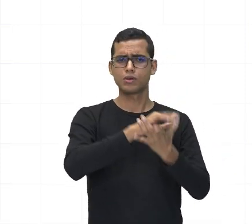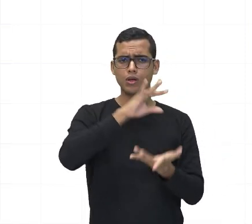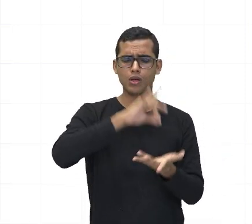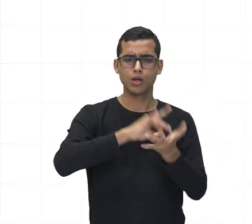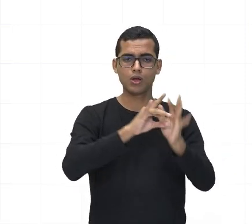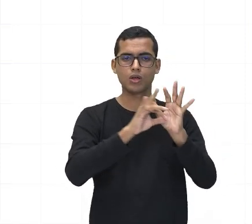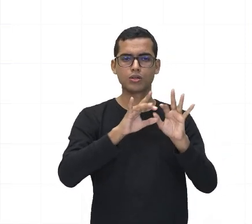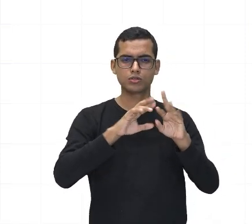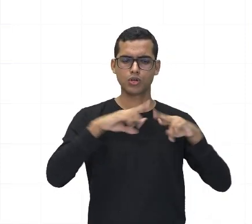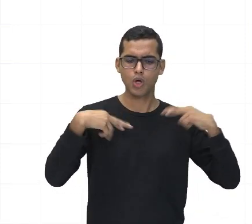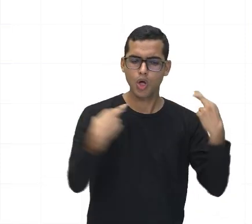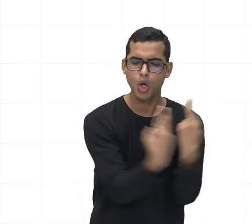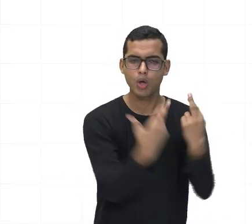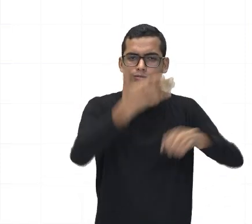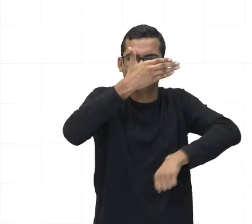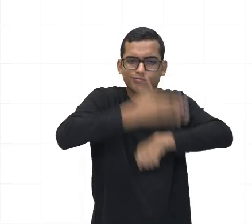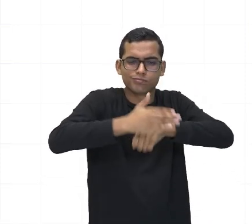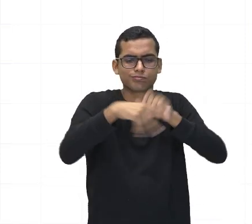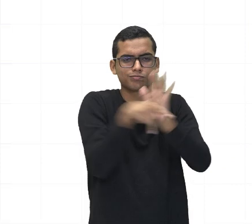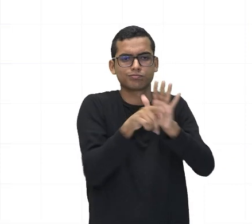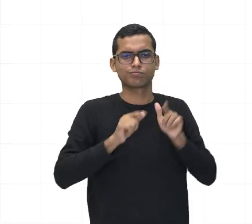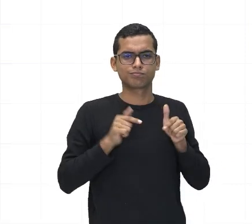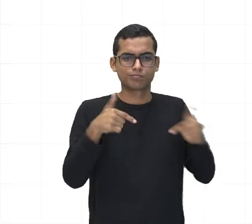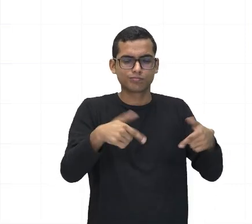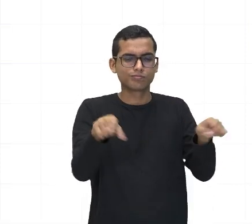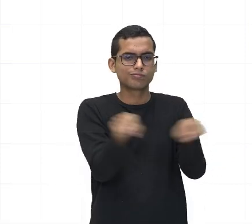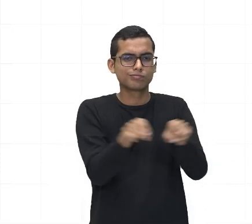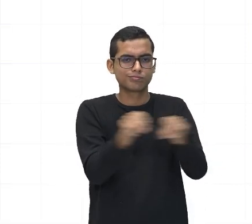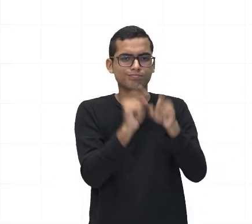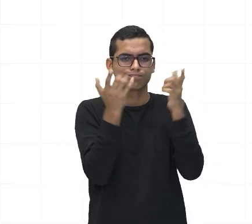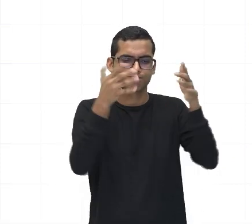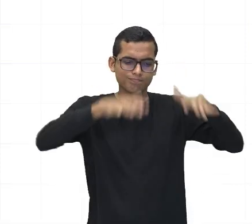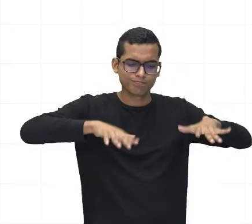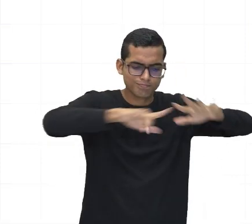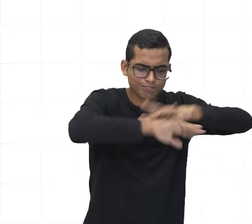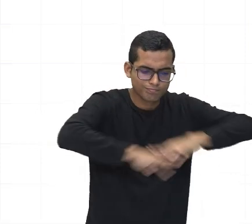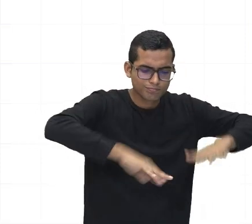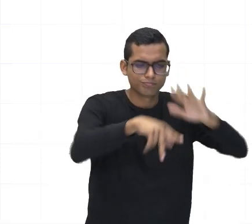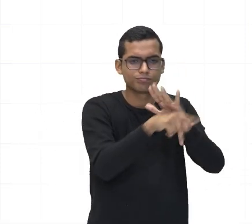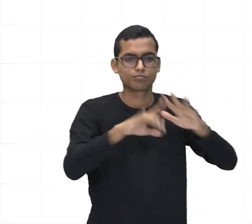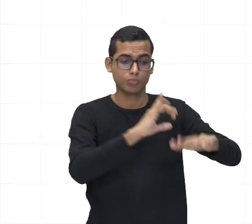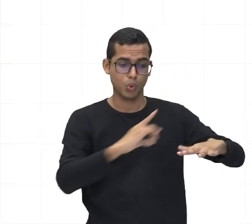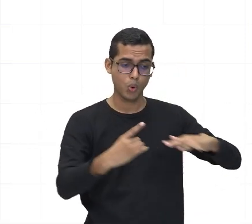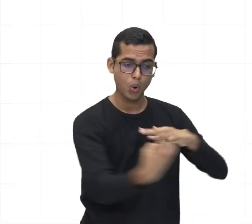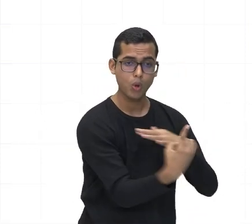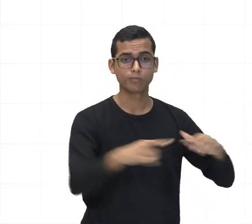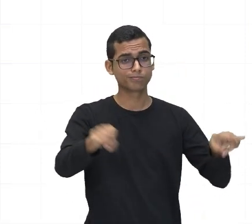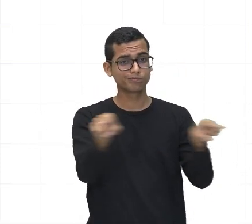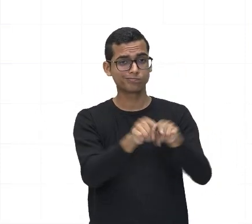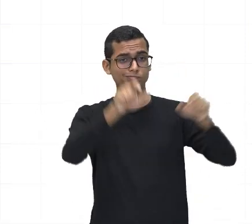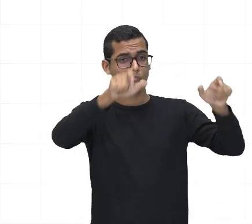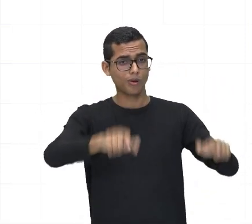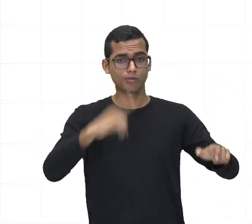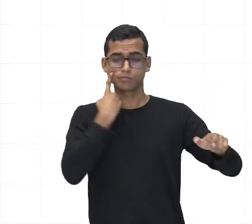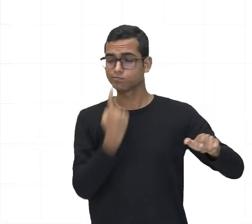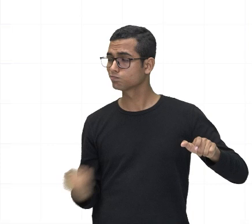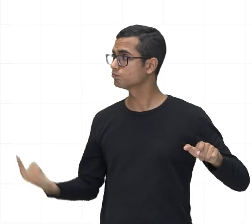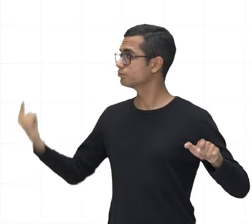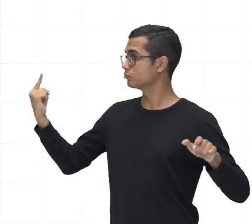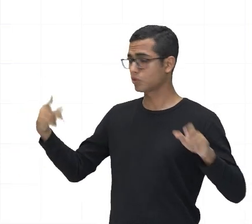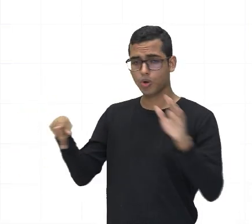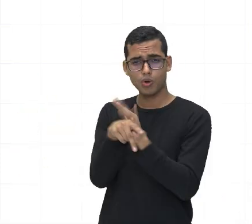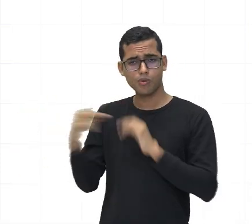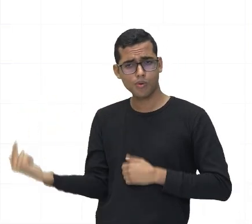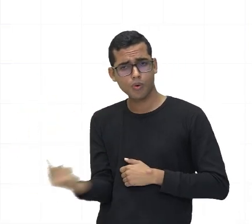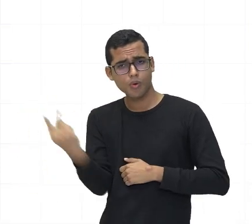celebrar, para praticar a sua religião, para cultuar as suas divindades. E é nesse lugar que esses valores